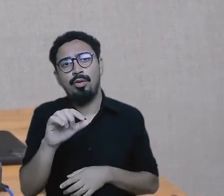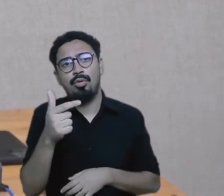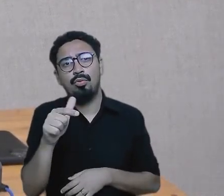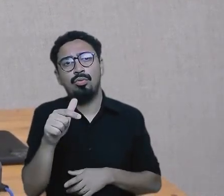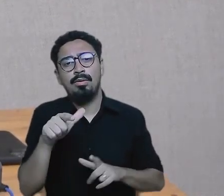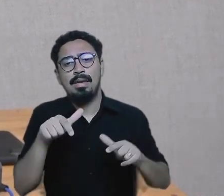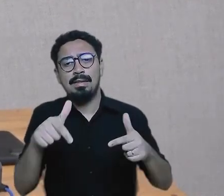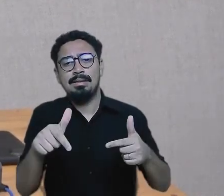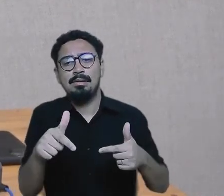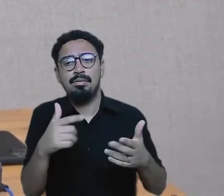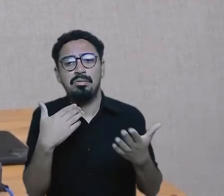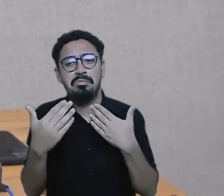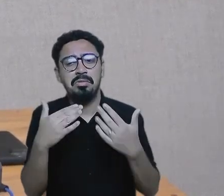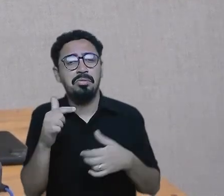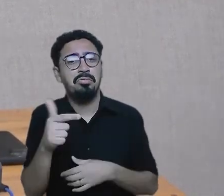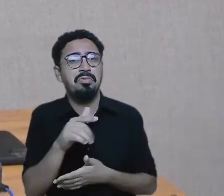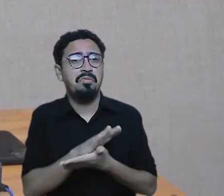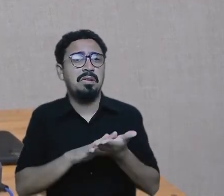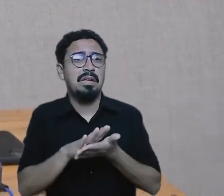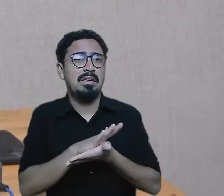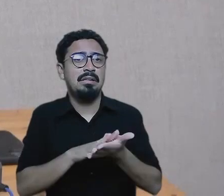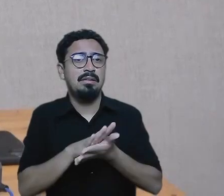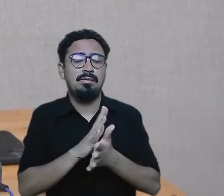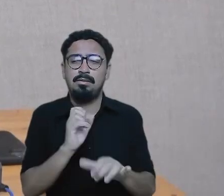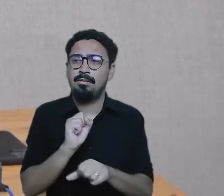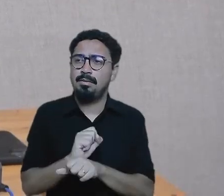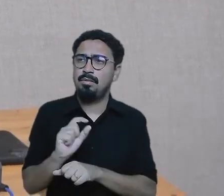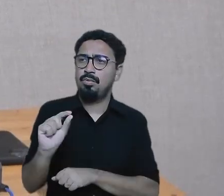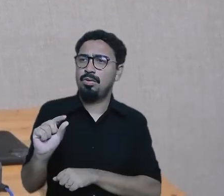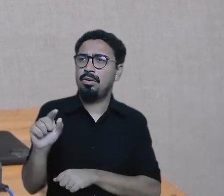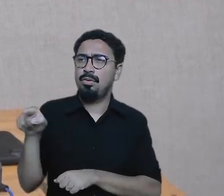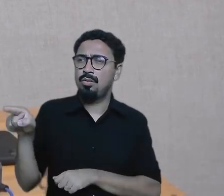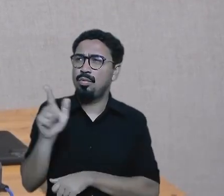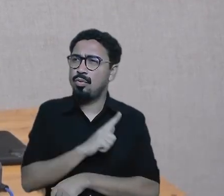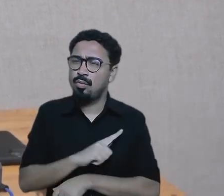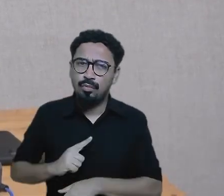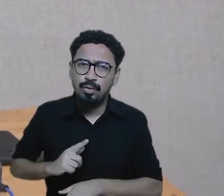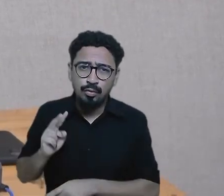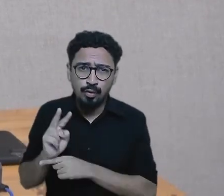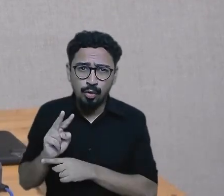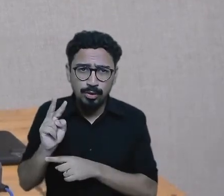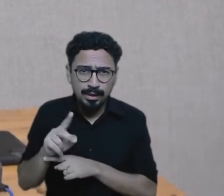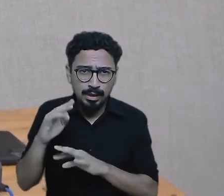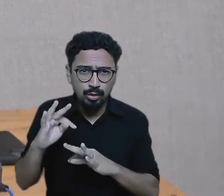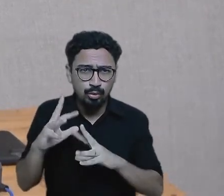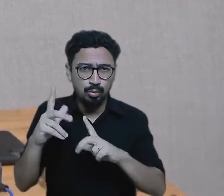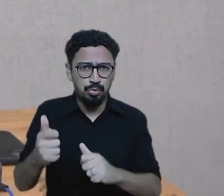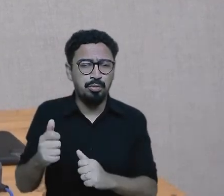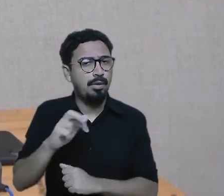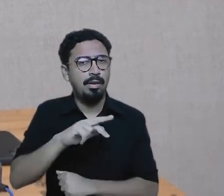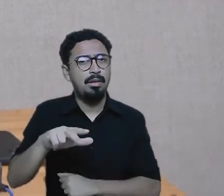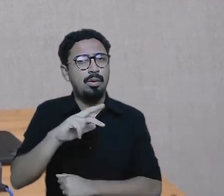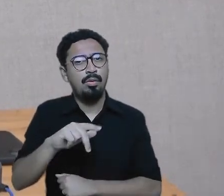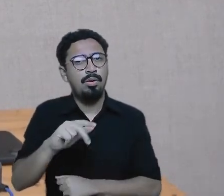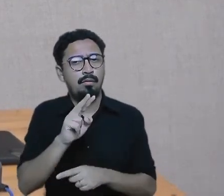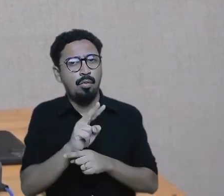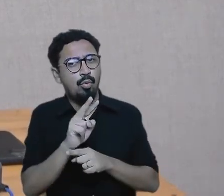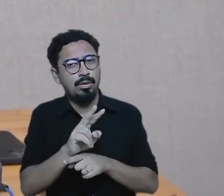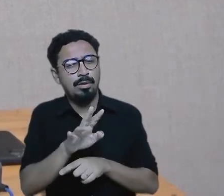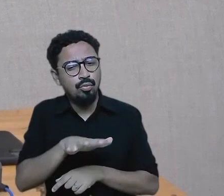o diálogo em relação pera aí o governo vai cuidar de tudo Óbvio que não o governo não vai cuidar de algumas partes